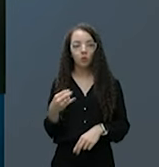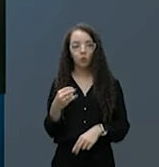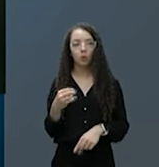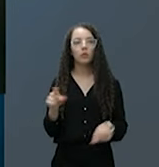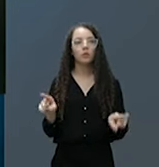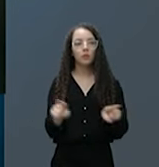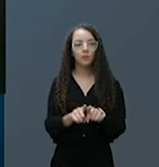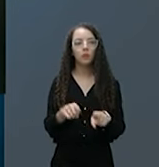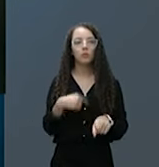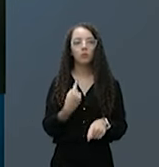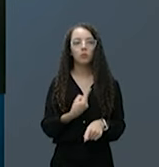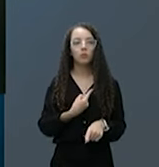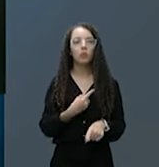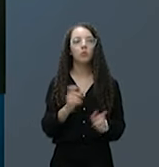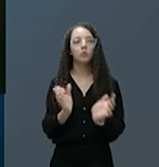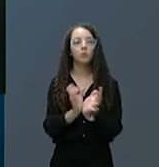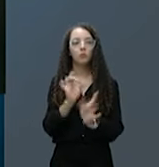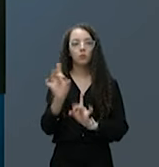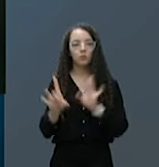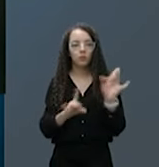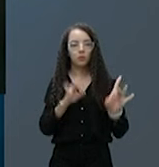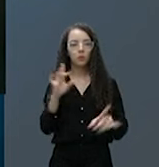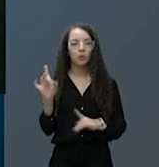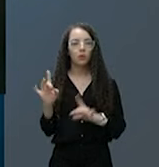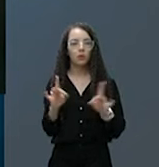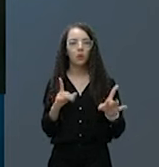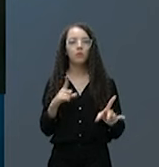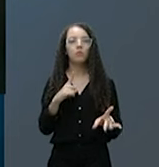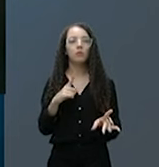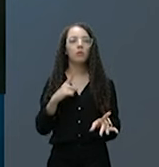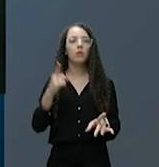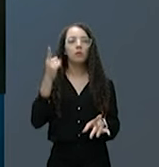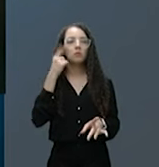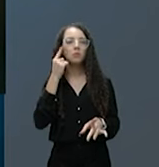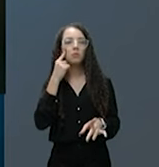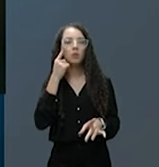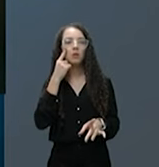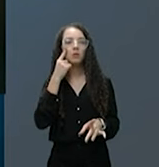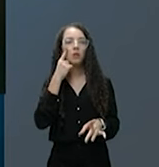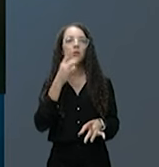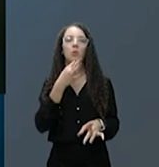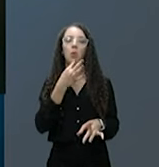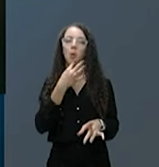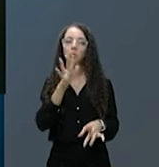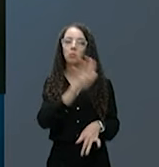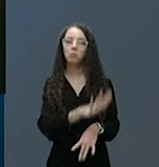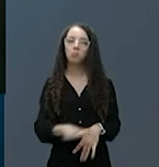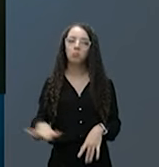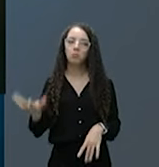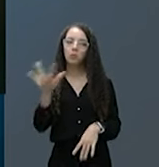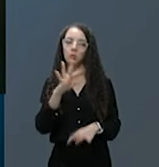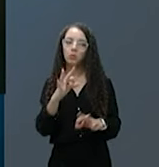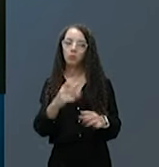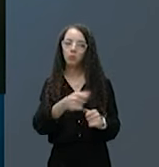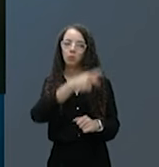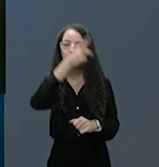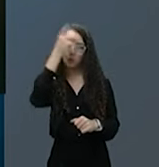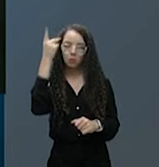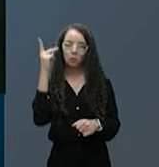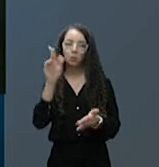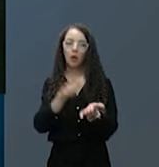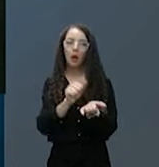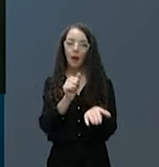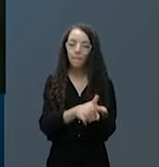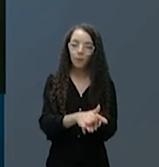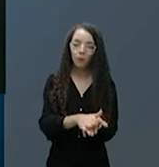acórdão vinculante, considerando o reconhecimento da repercussão geral, a aplicação da multa relativa ao agravo interno